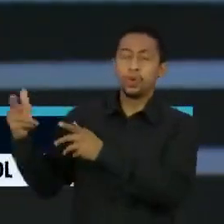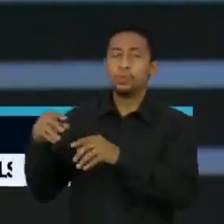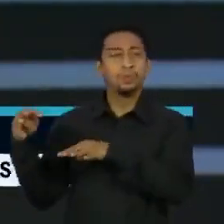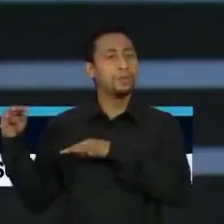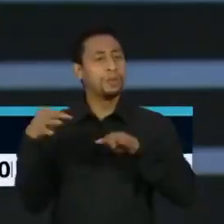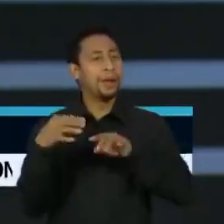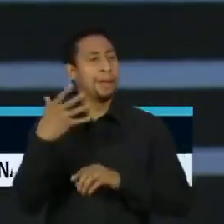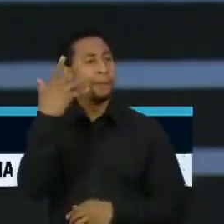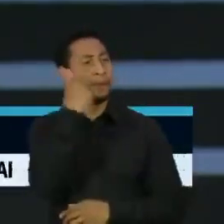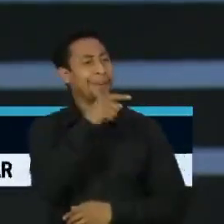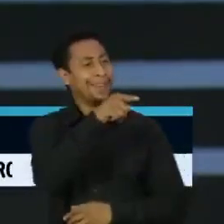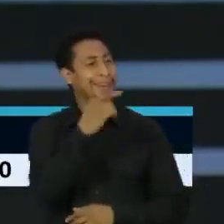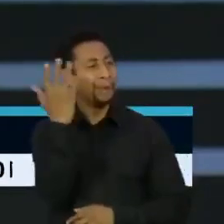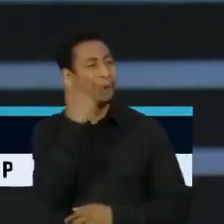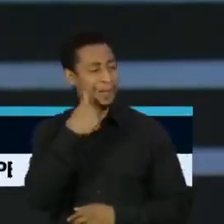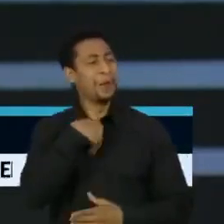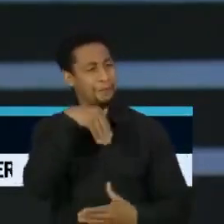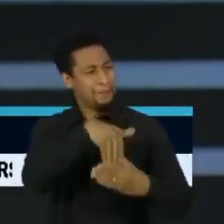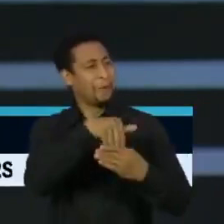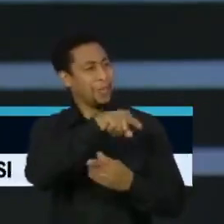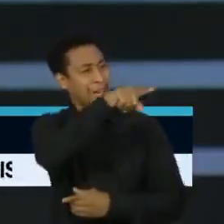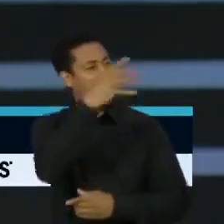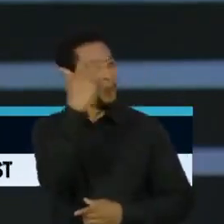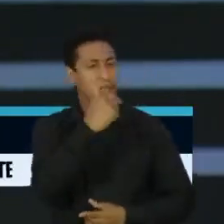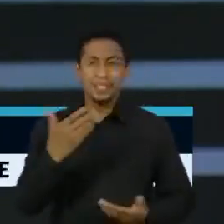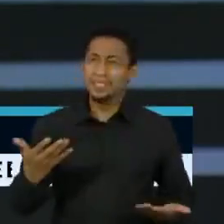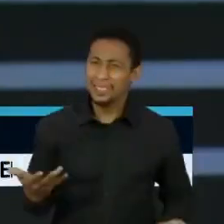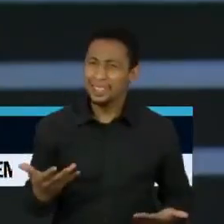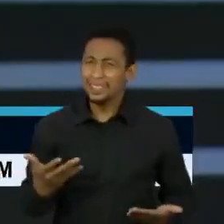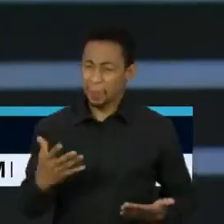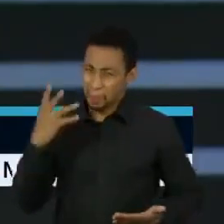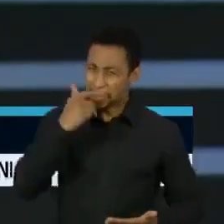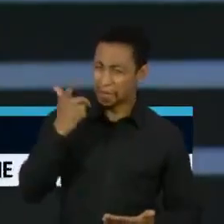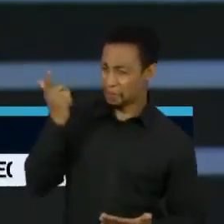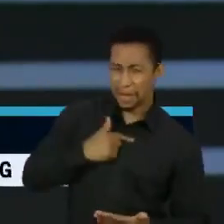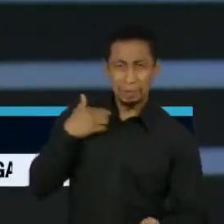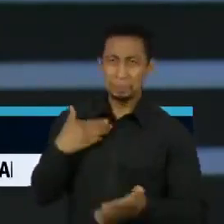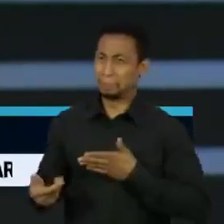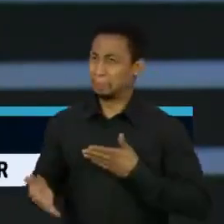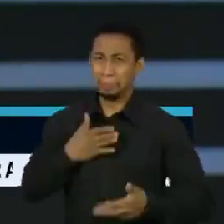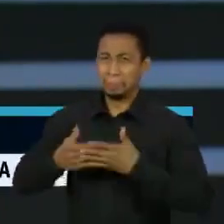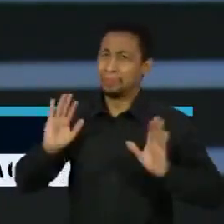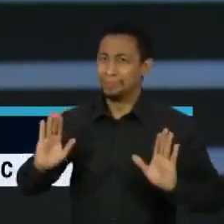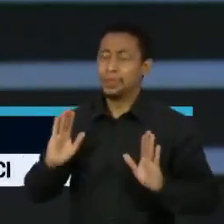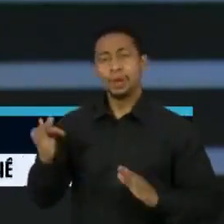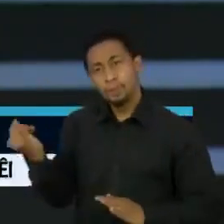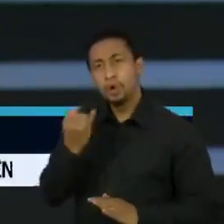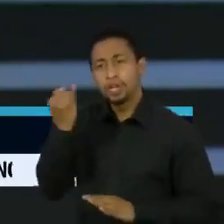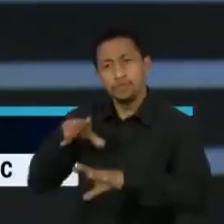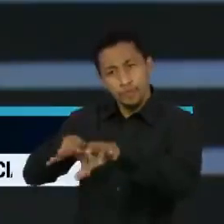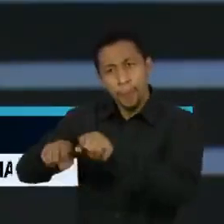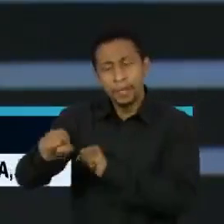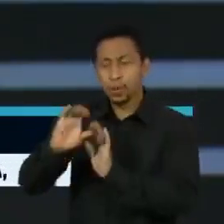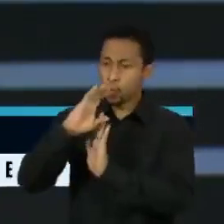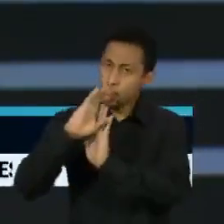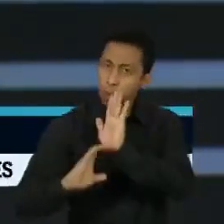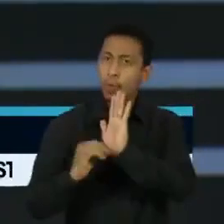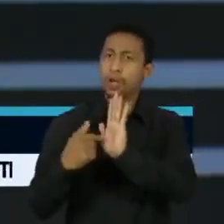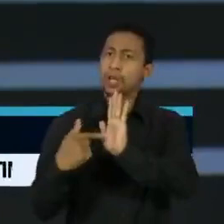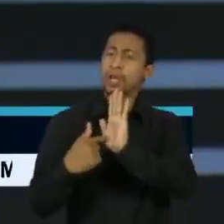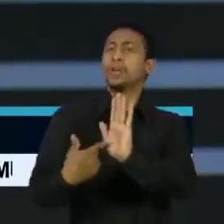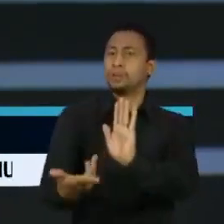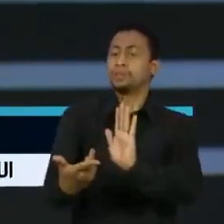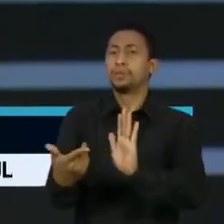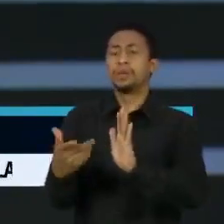meu Deus do céu questão que não essa é bonita ou feia isso é relevante como dia em bem disse a entrevistado minutos atrás não somos que são discutir o